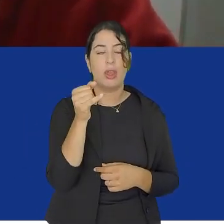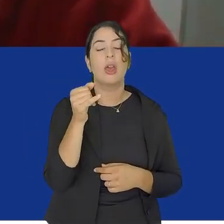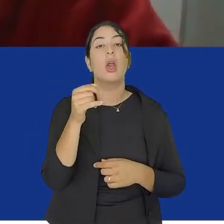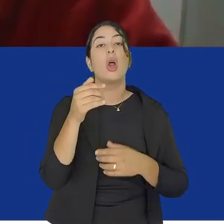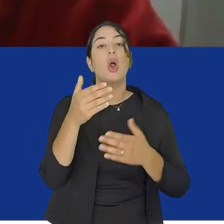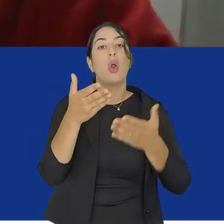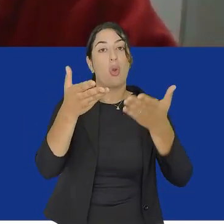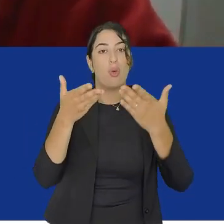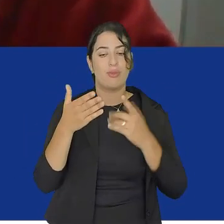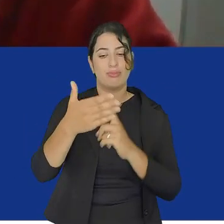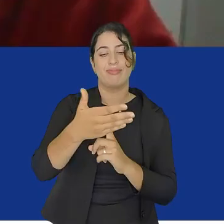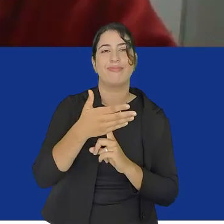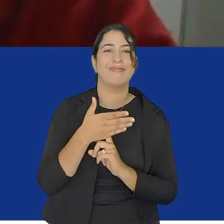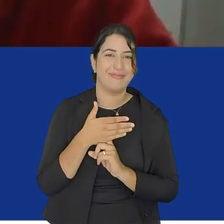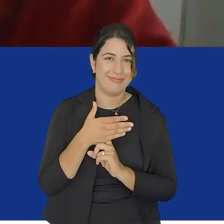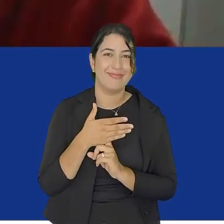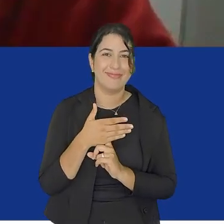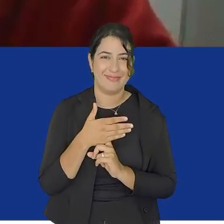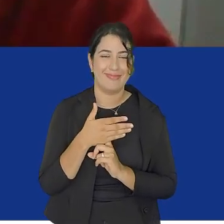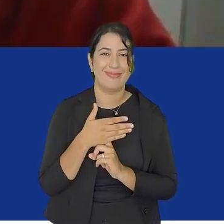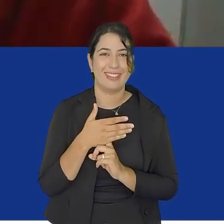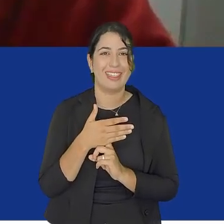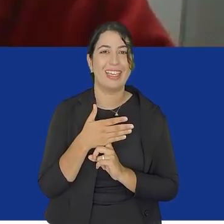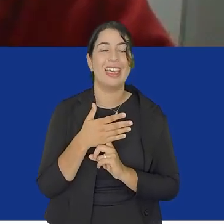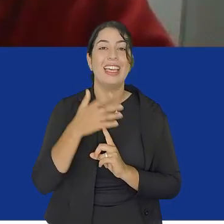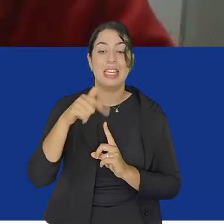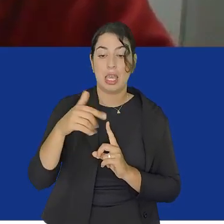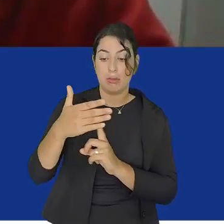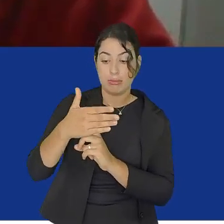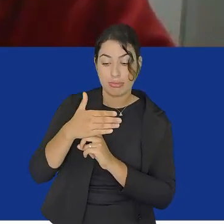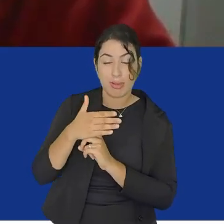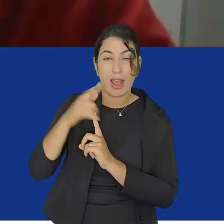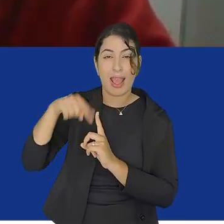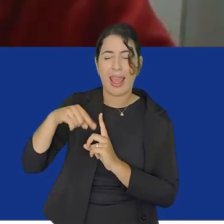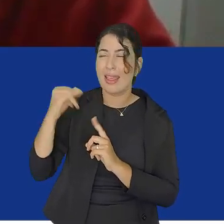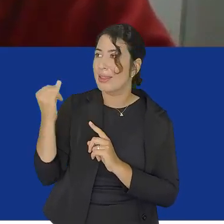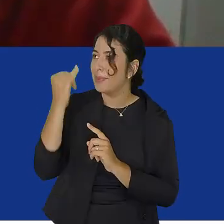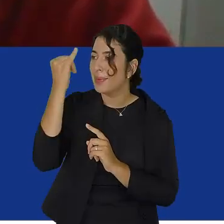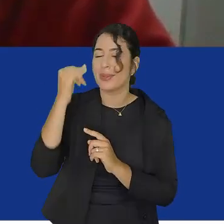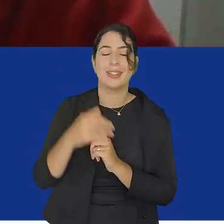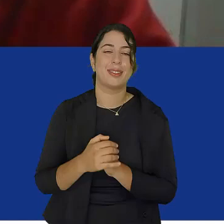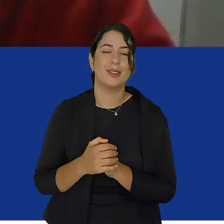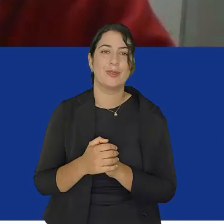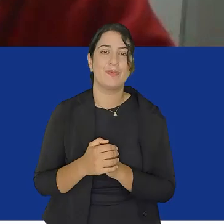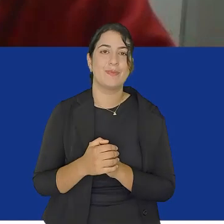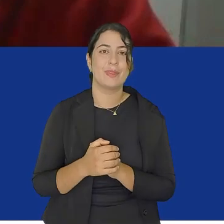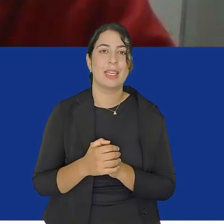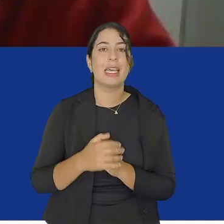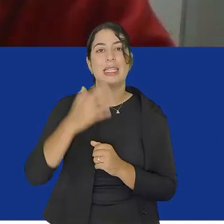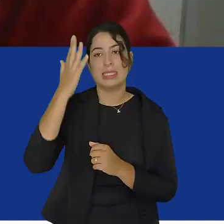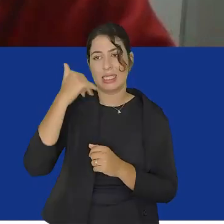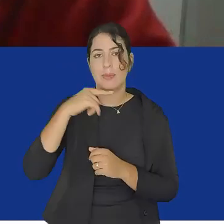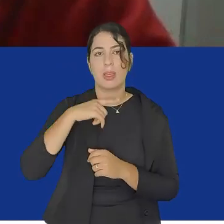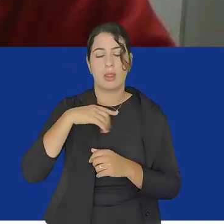de acolhimento, os núcleos de acolhimento, e essa função do acolhimento, né, que é prioritariamente associada à gestão